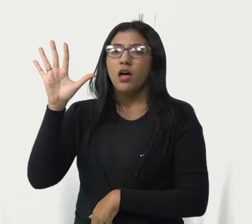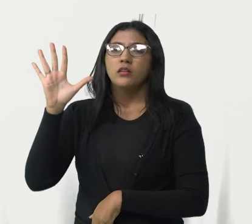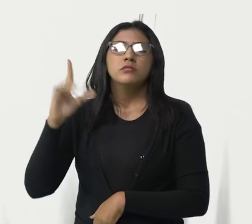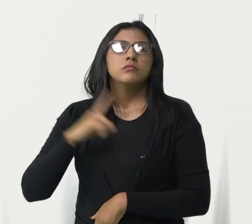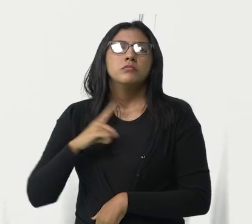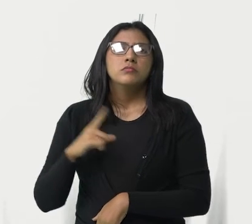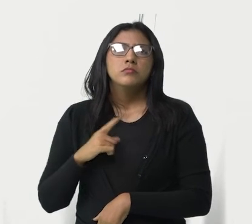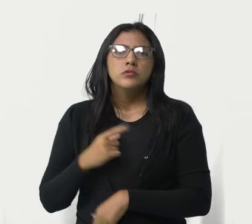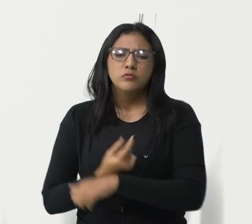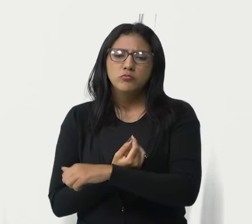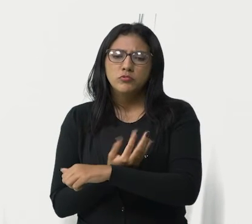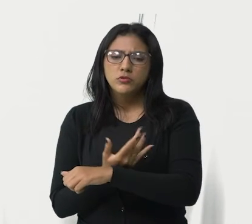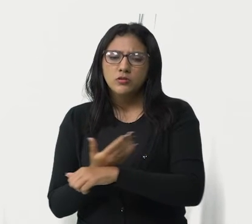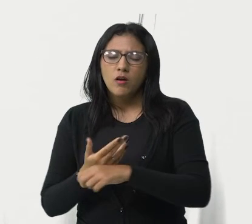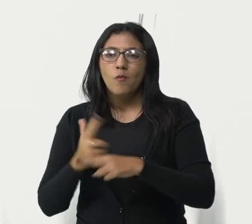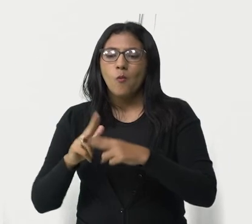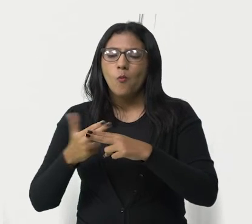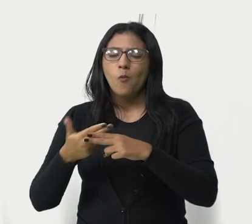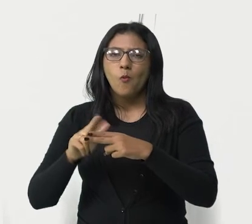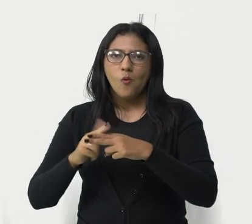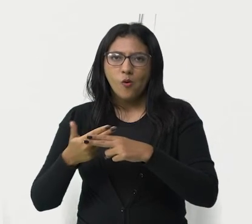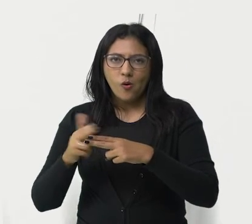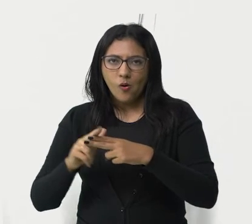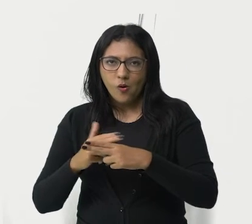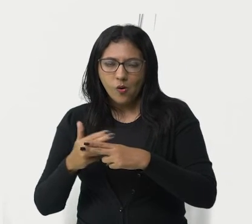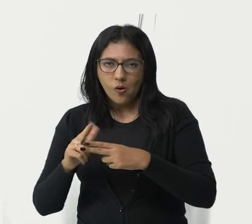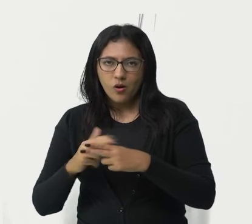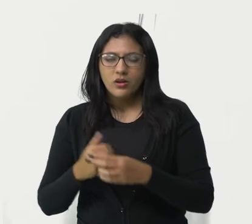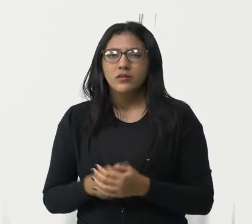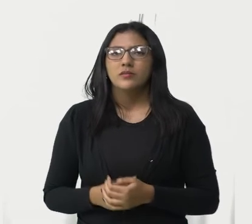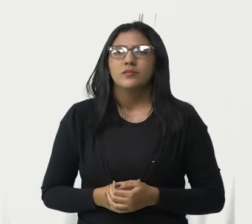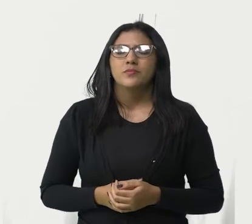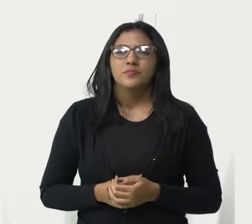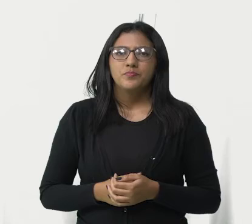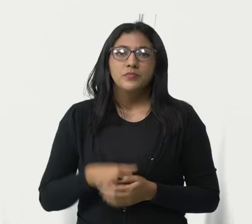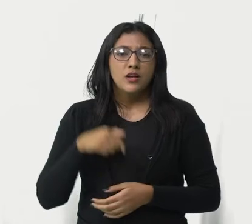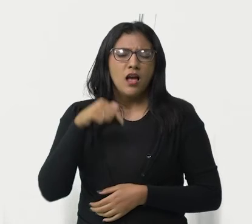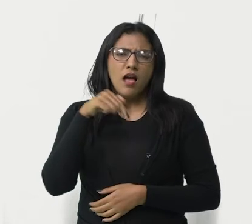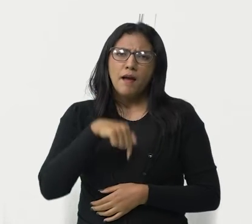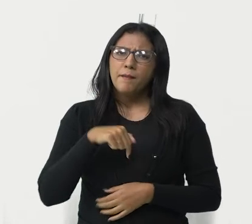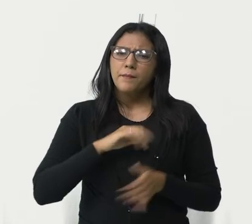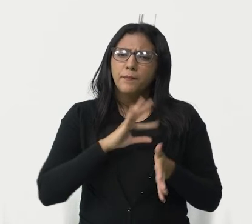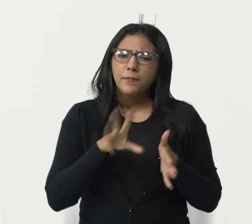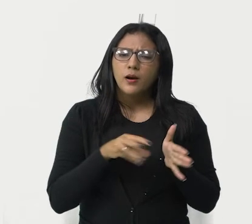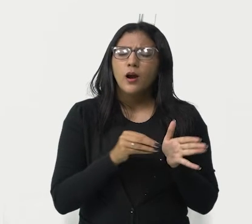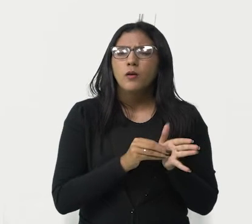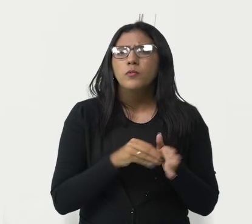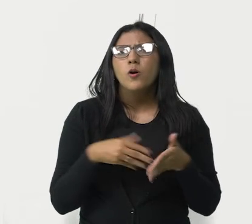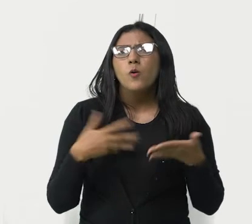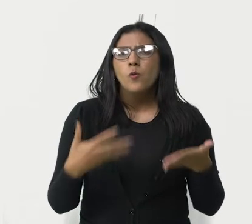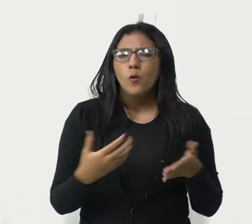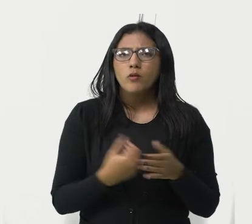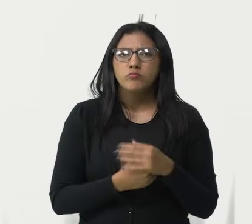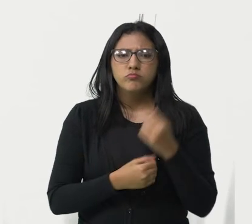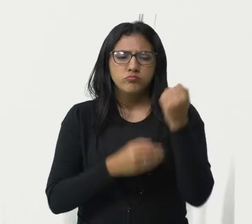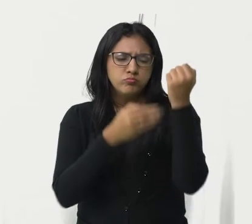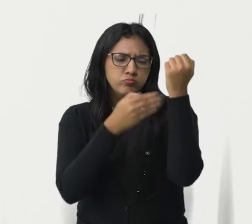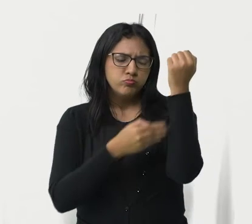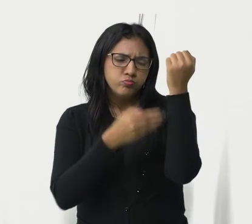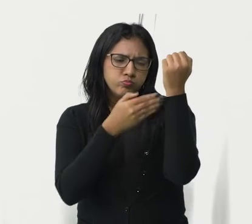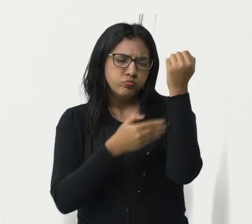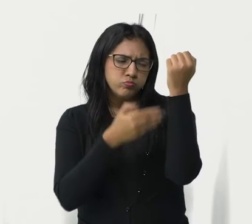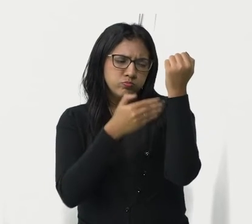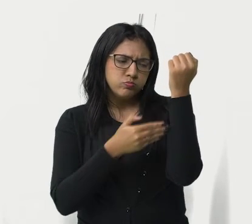quê? O cultivo de cacau e de algodão. E aqui na nossa região vai surgir o quê? A borracha.